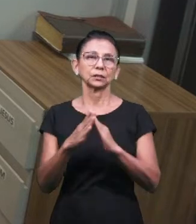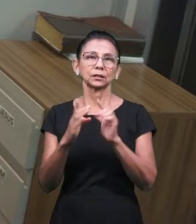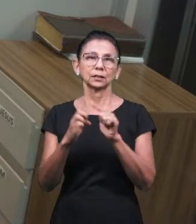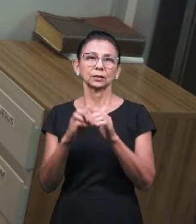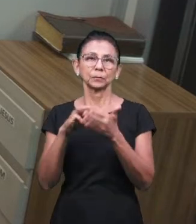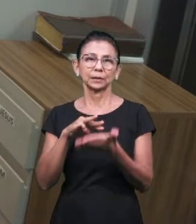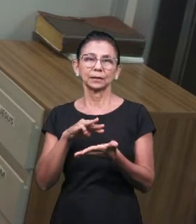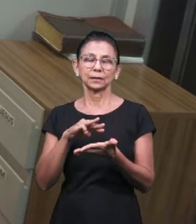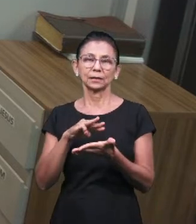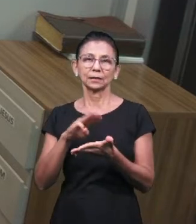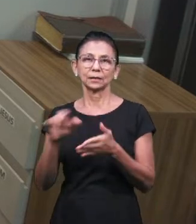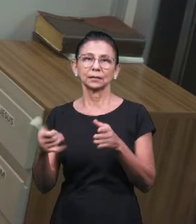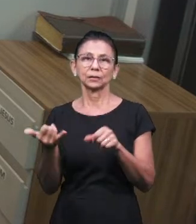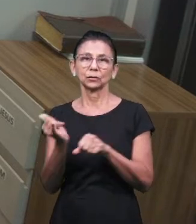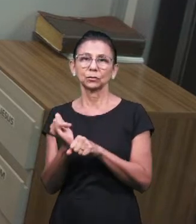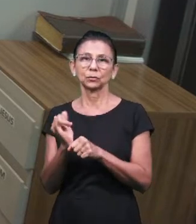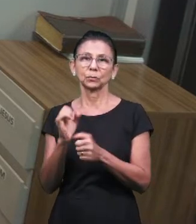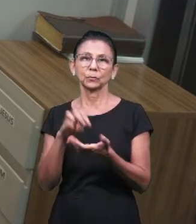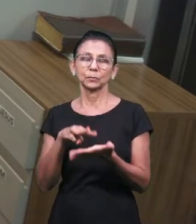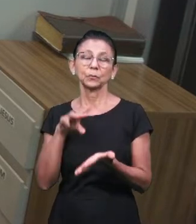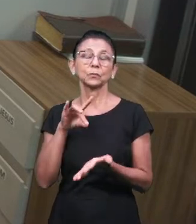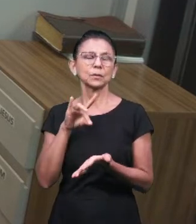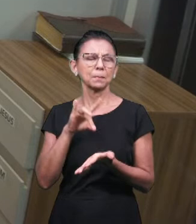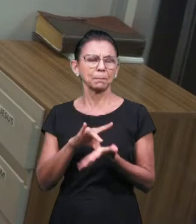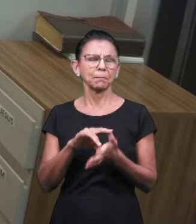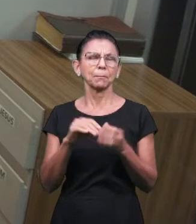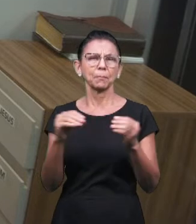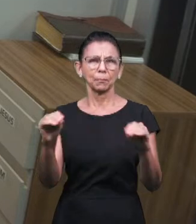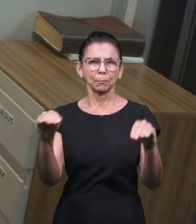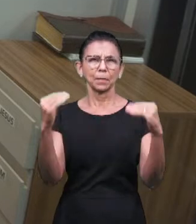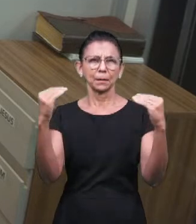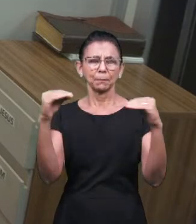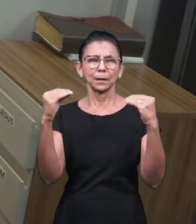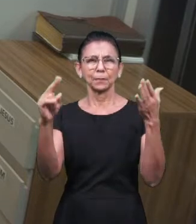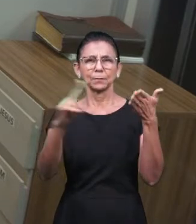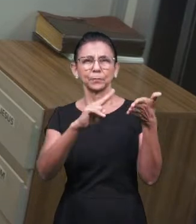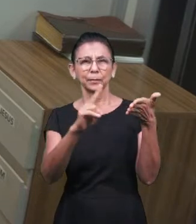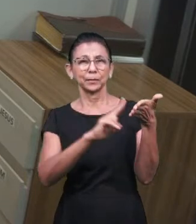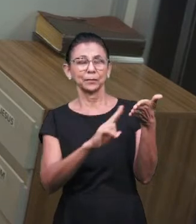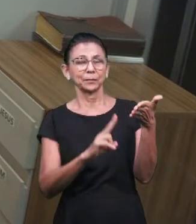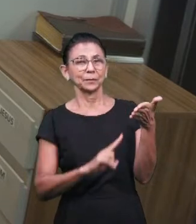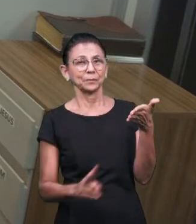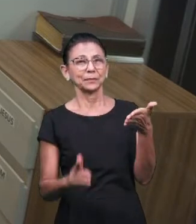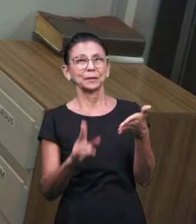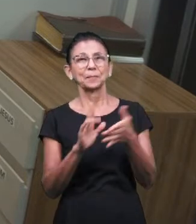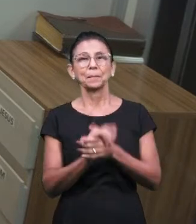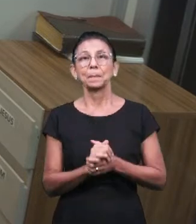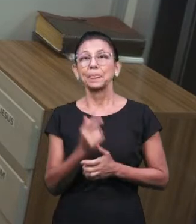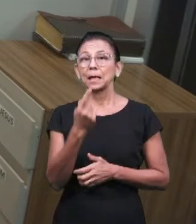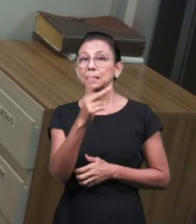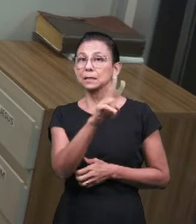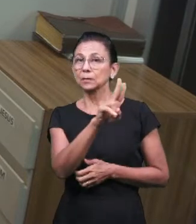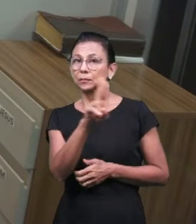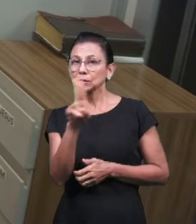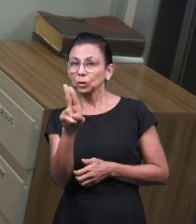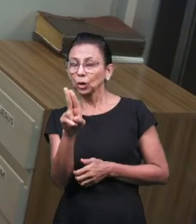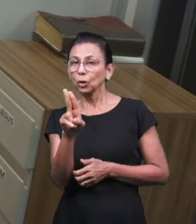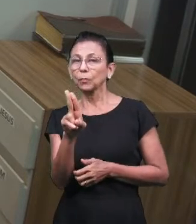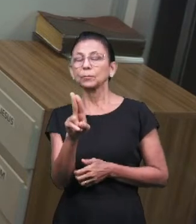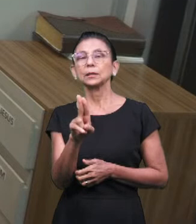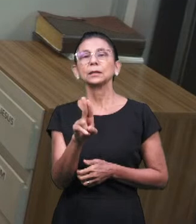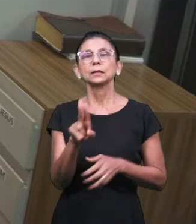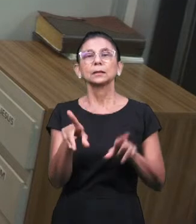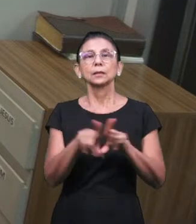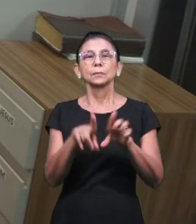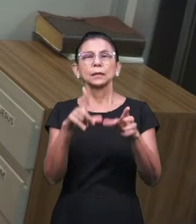YouTube. Você pode entrar, mandar sua mensagem, seu alô, sua saudação, né? Coloque o seu nome, principalmente, e a cidade de